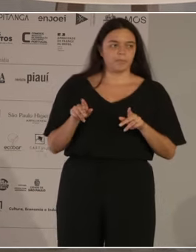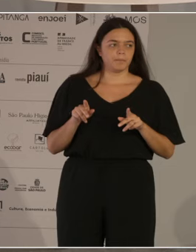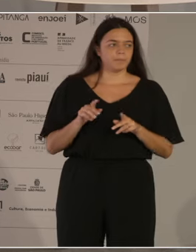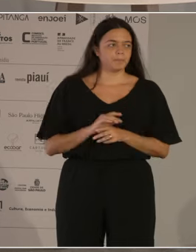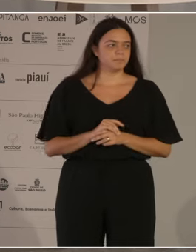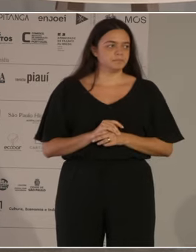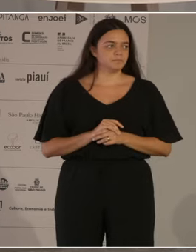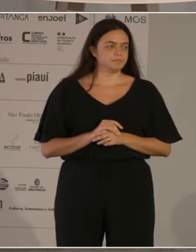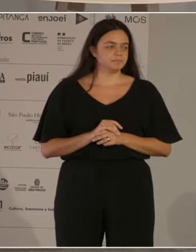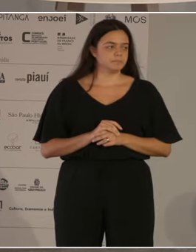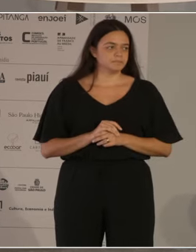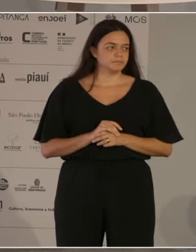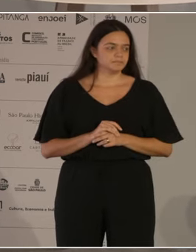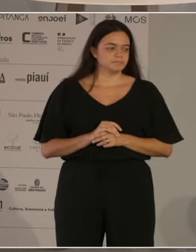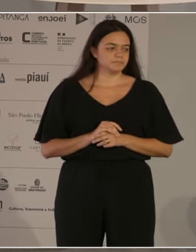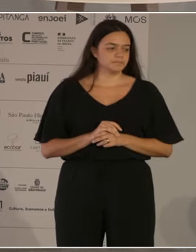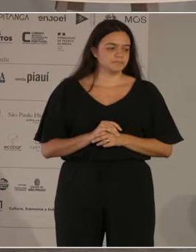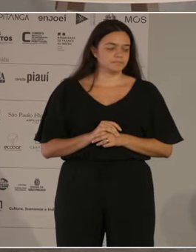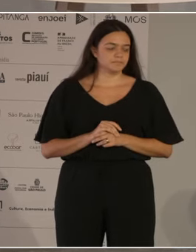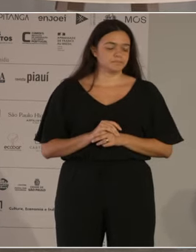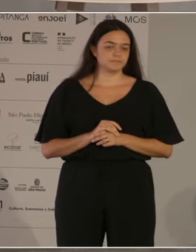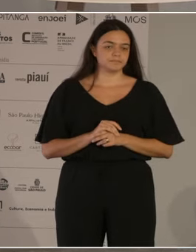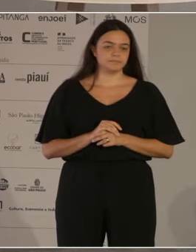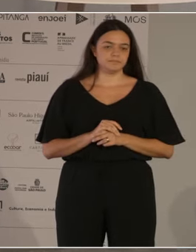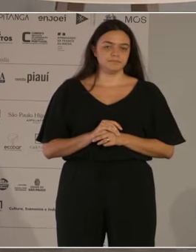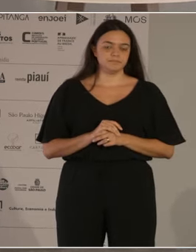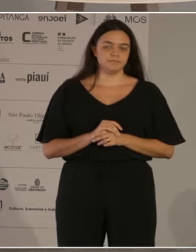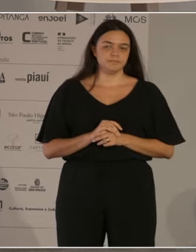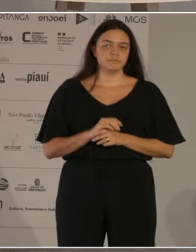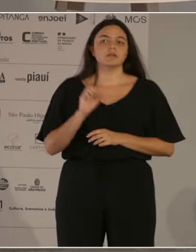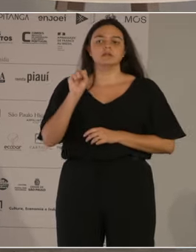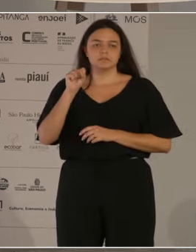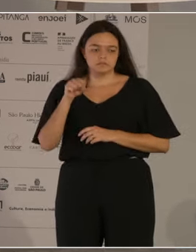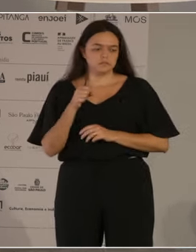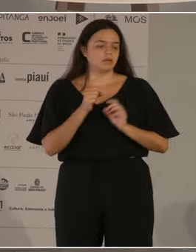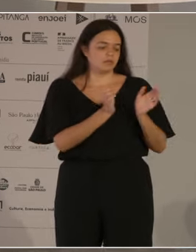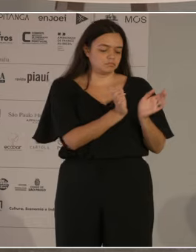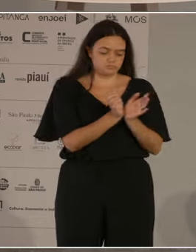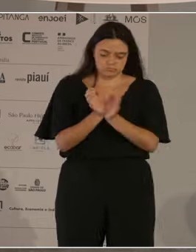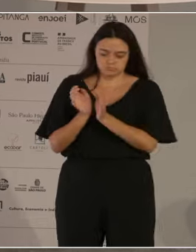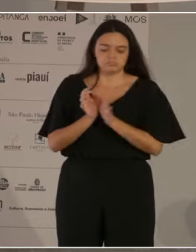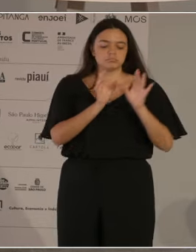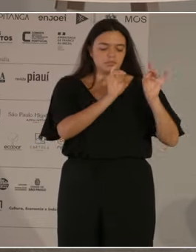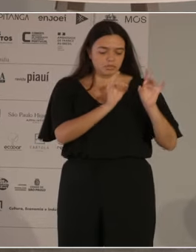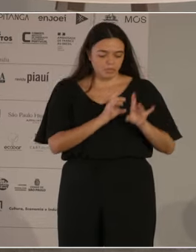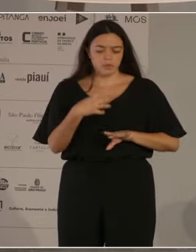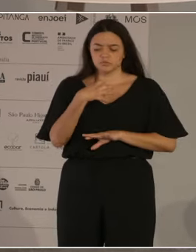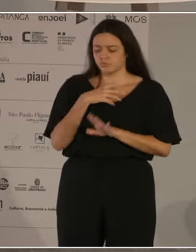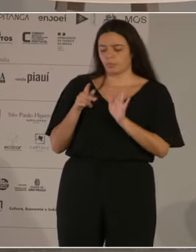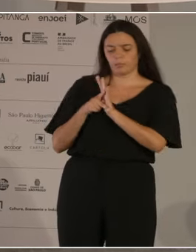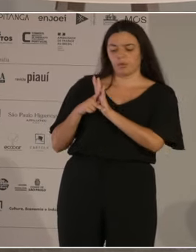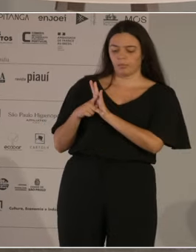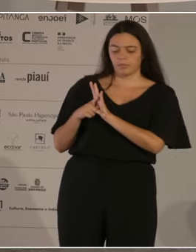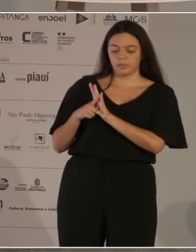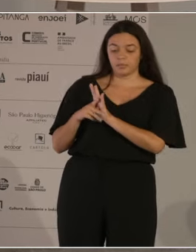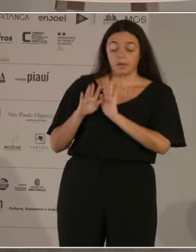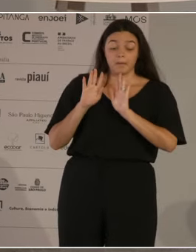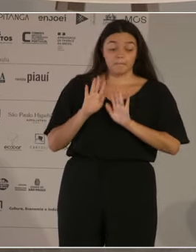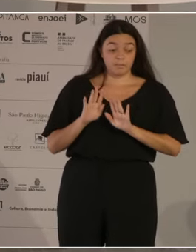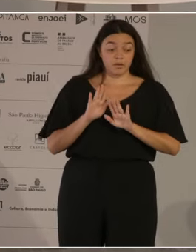assim, então. Não, enfim, são especiais, cada um ao seu modo, né? Sim, mas eu acho que também, ao mesmo tempo, o fato de